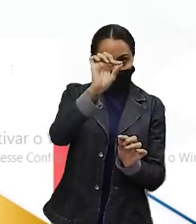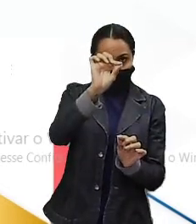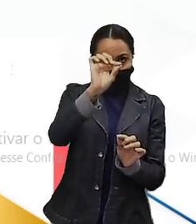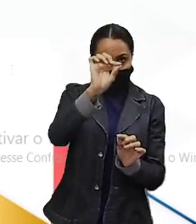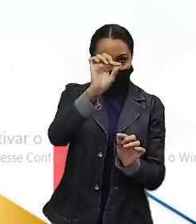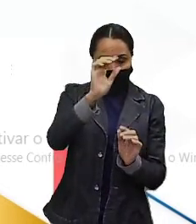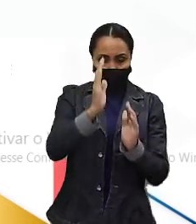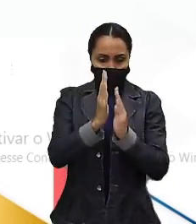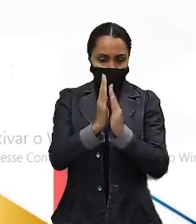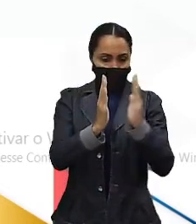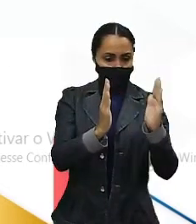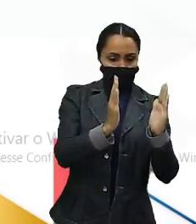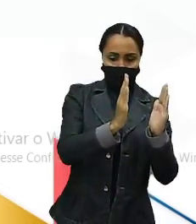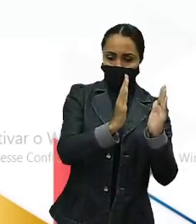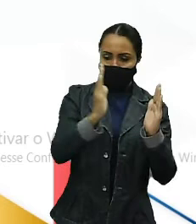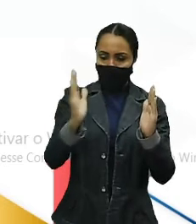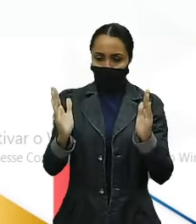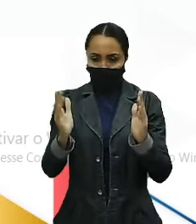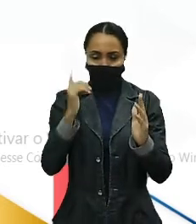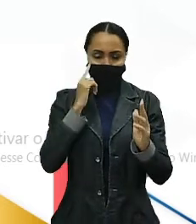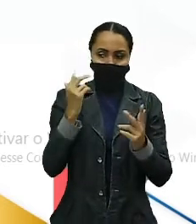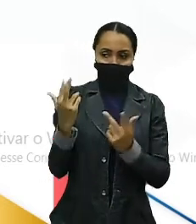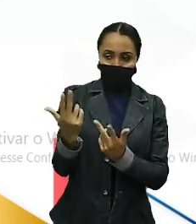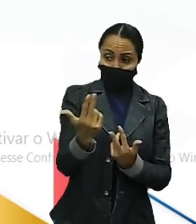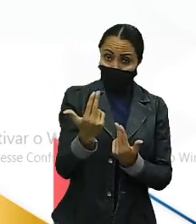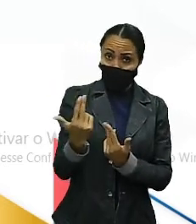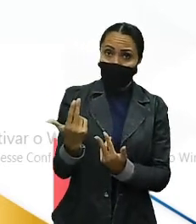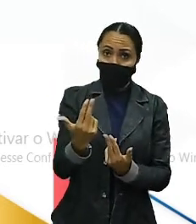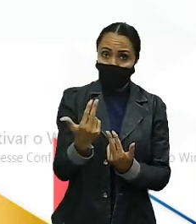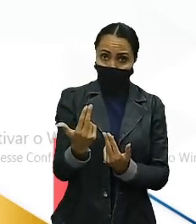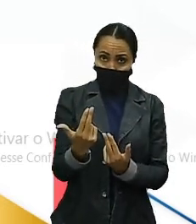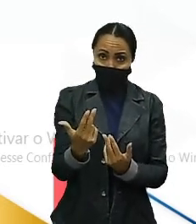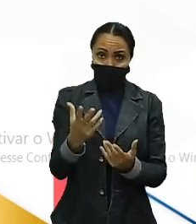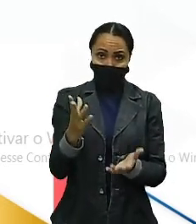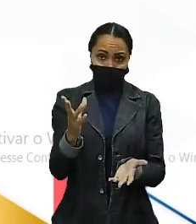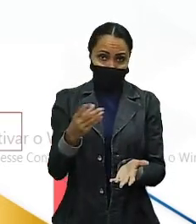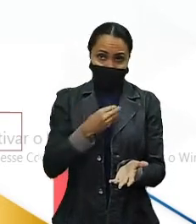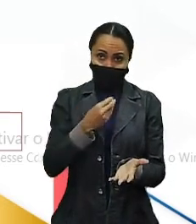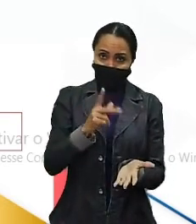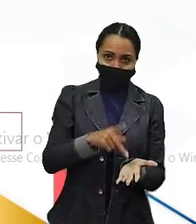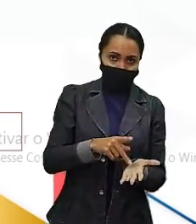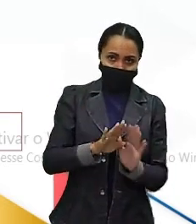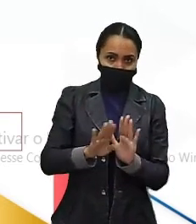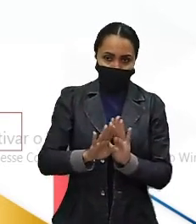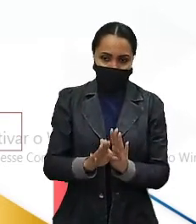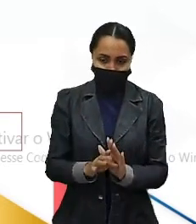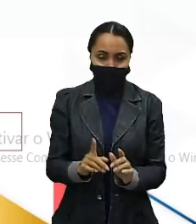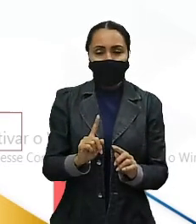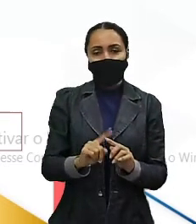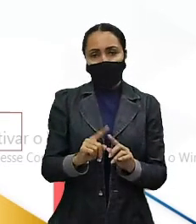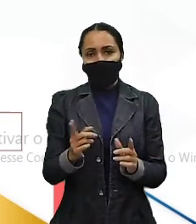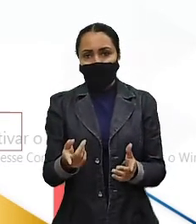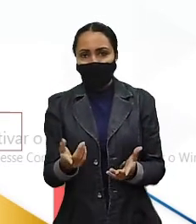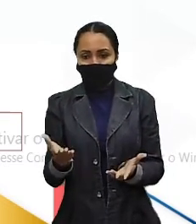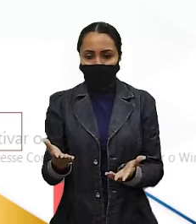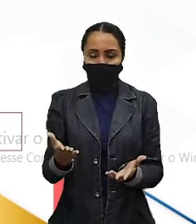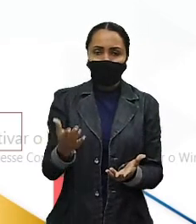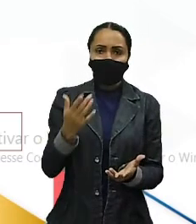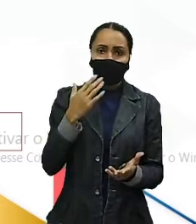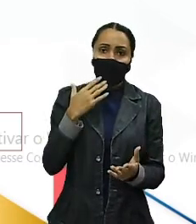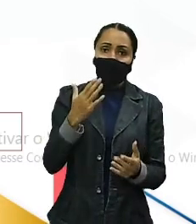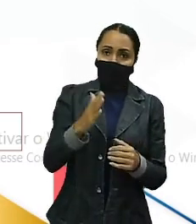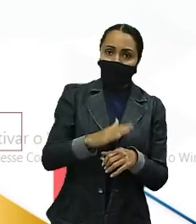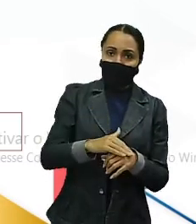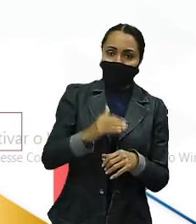duas partes, aproximadamente iguais, porque na vida real não é tão assim, né? Mas a gente indica que é. Quer saber mais, quer